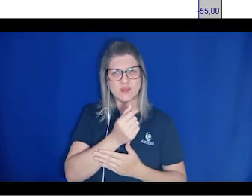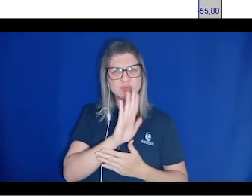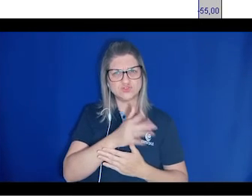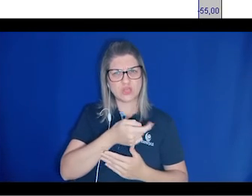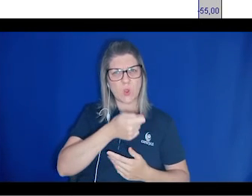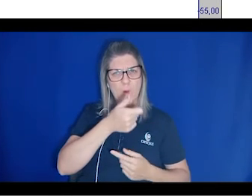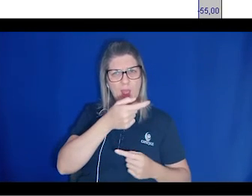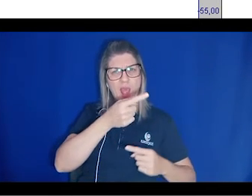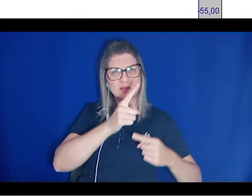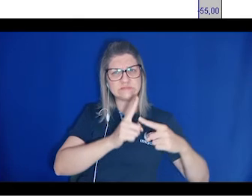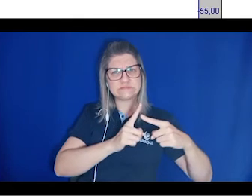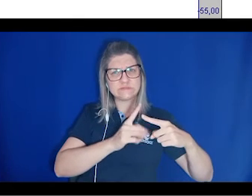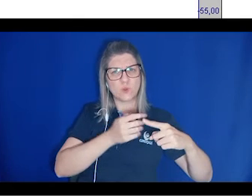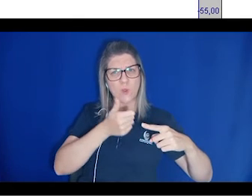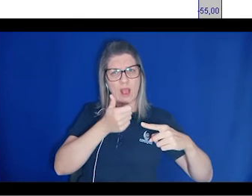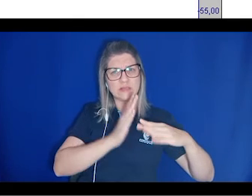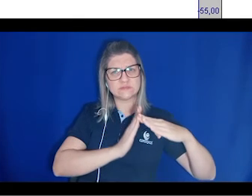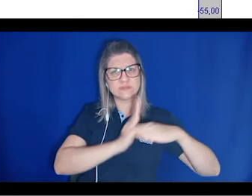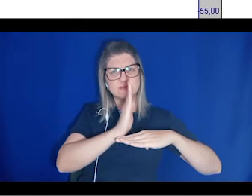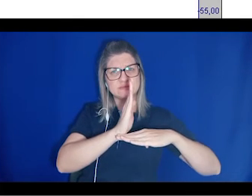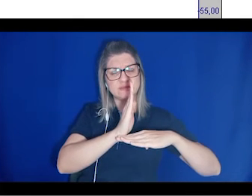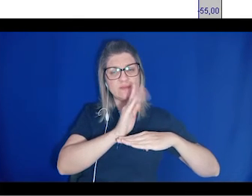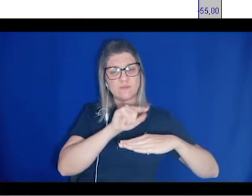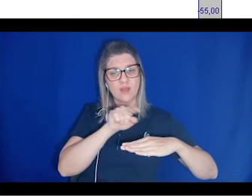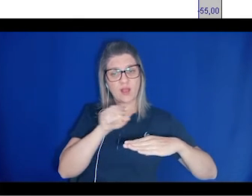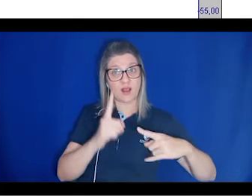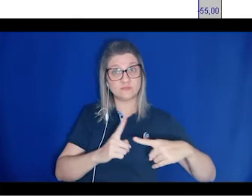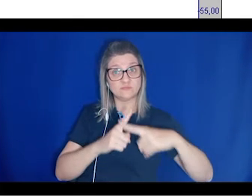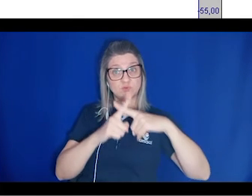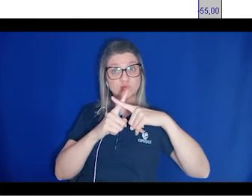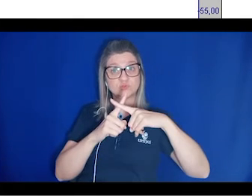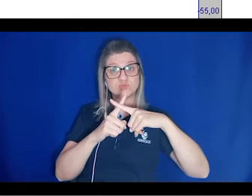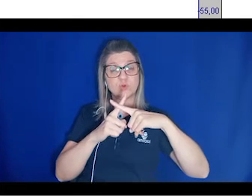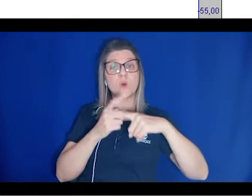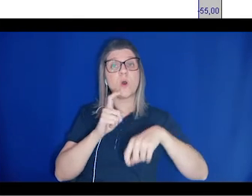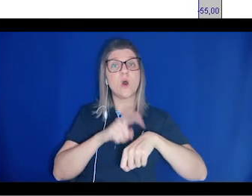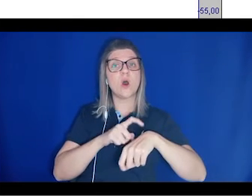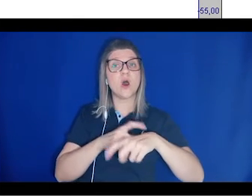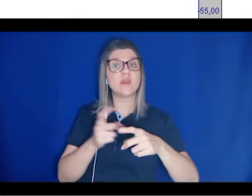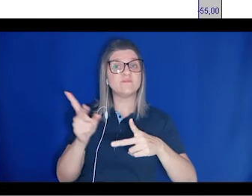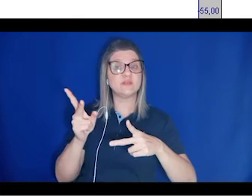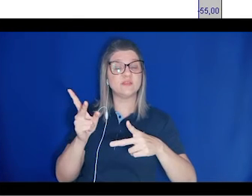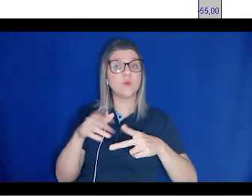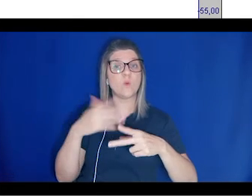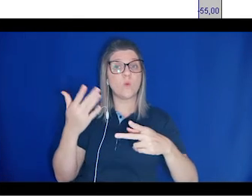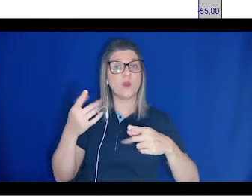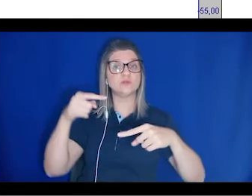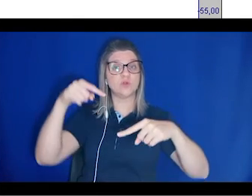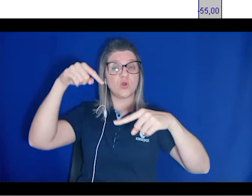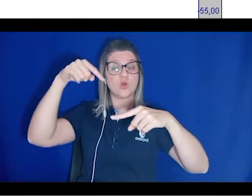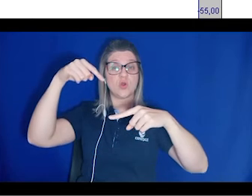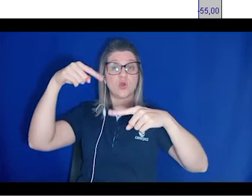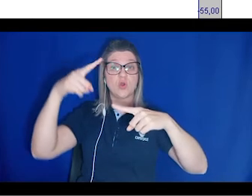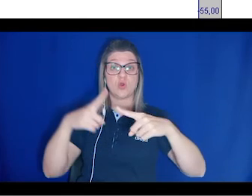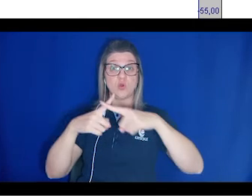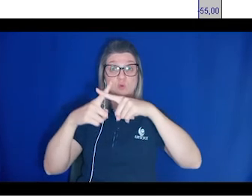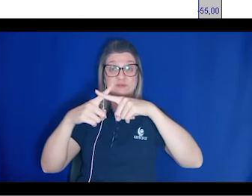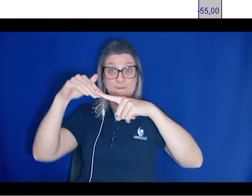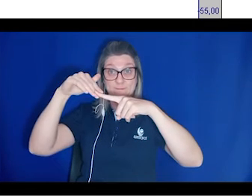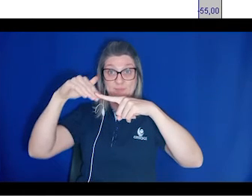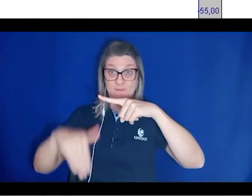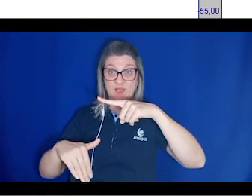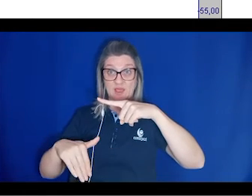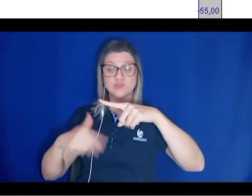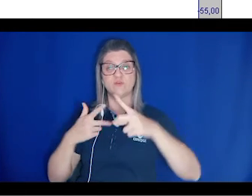a de curto prazo para cima. Aqui ela cruzou, então, quando que eu vou vender? Quando cruzar para baixo. Obviamente, eu não irei comprar